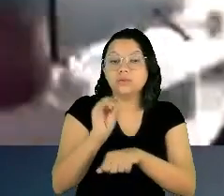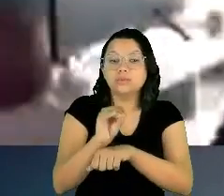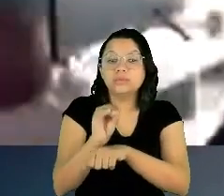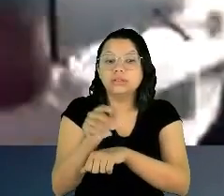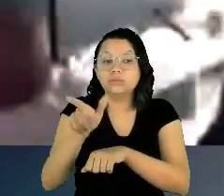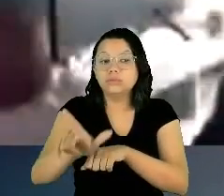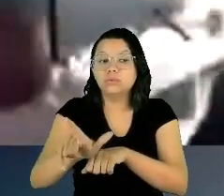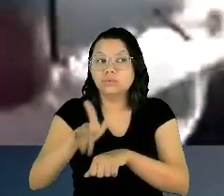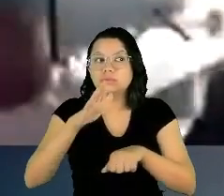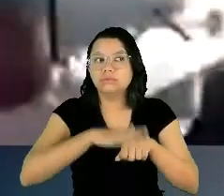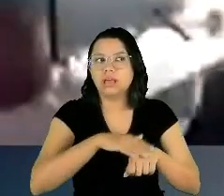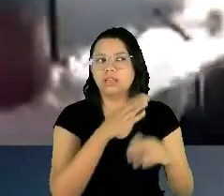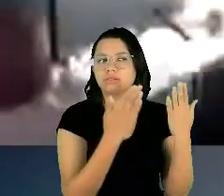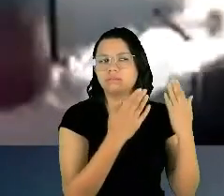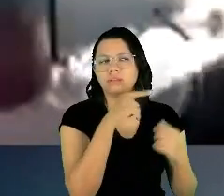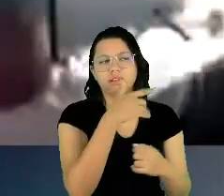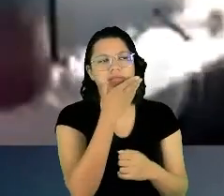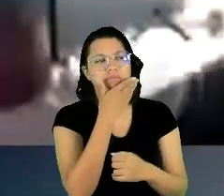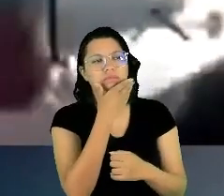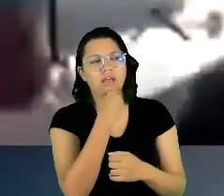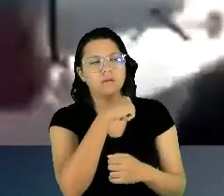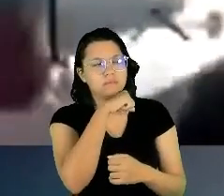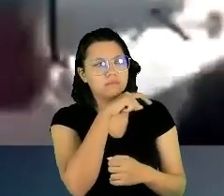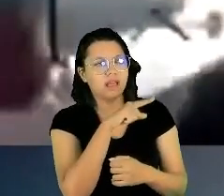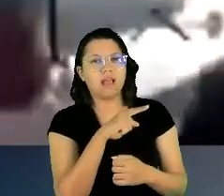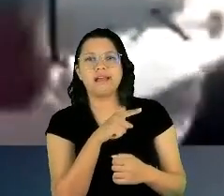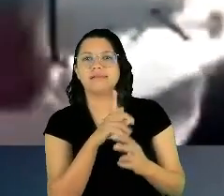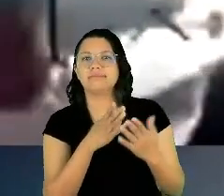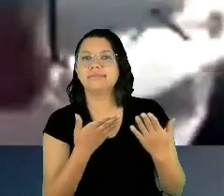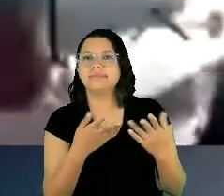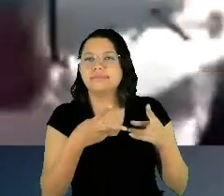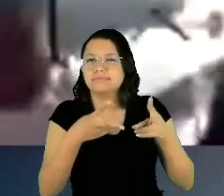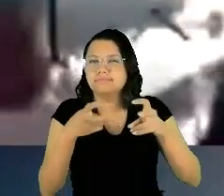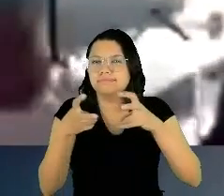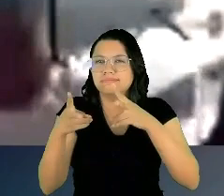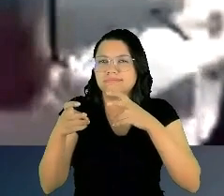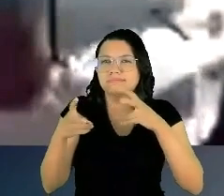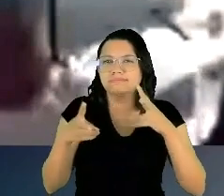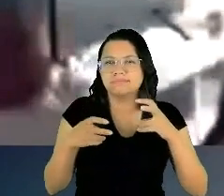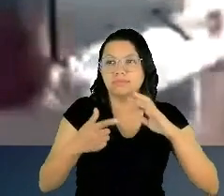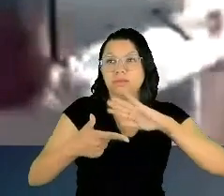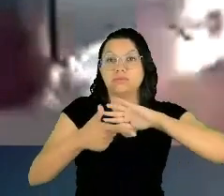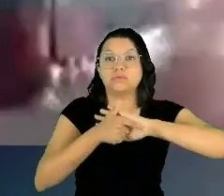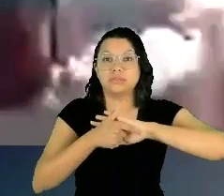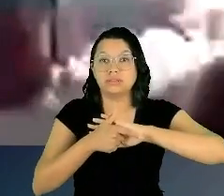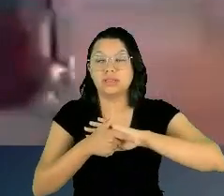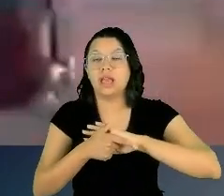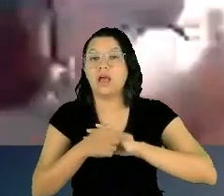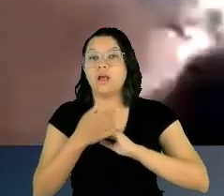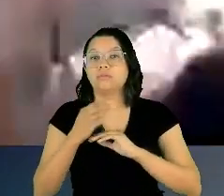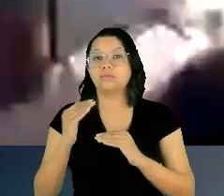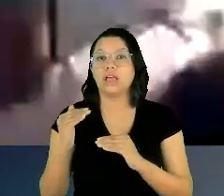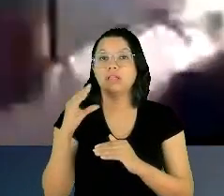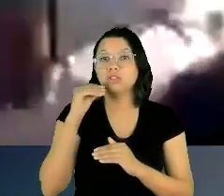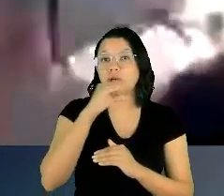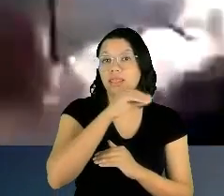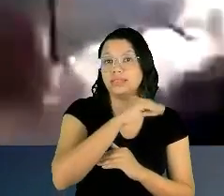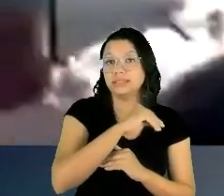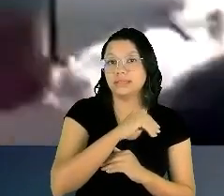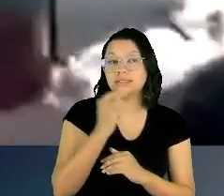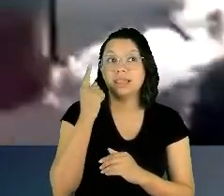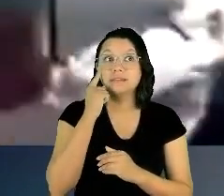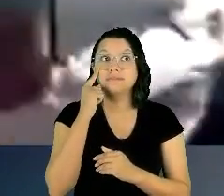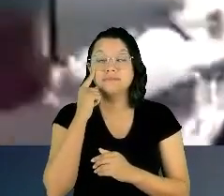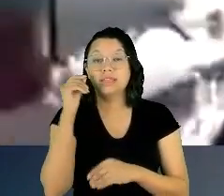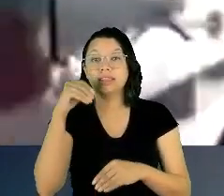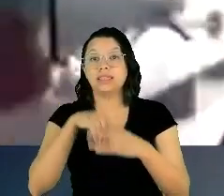que o pai. Então, essas experiências de infância e de adolescência, dos papéis, ela vê mais mulheres